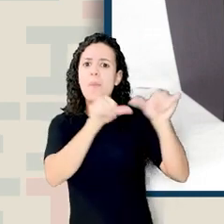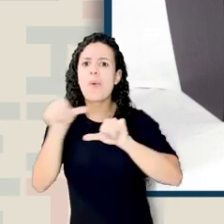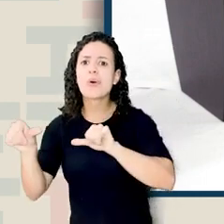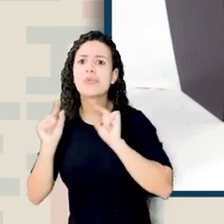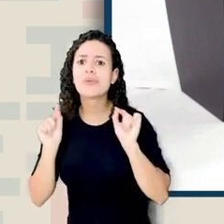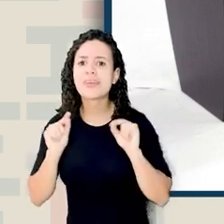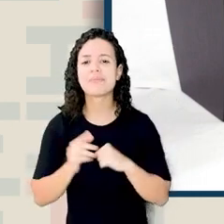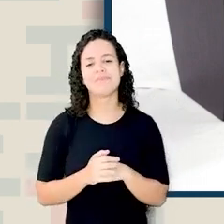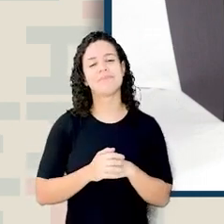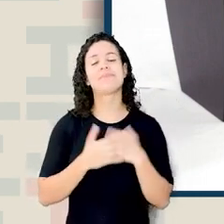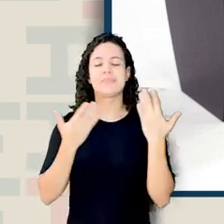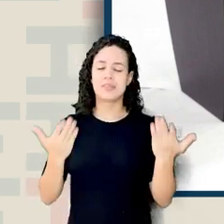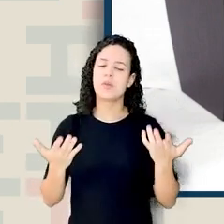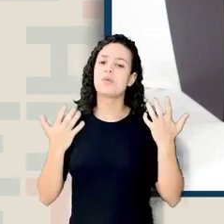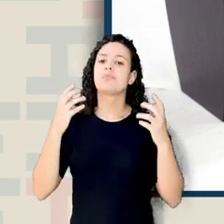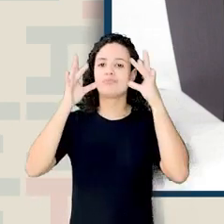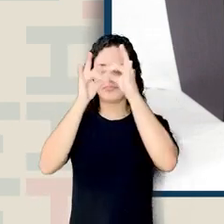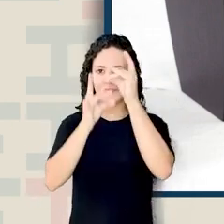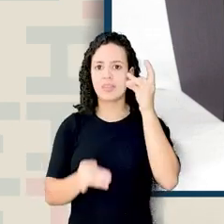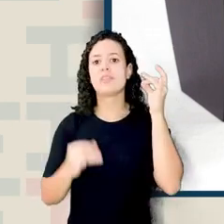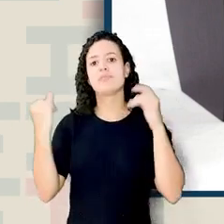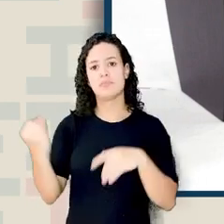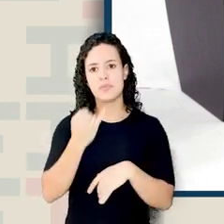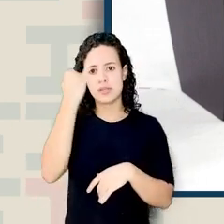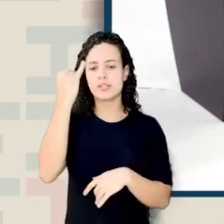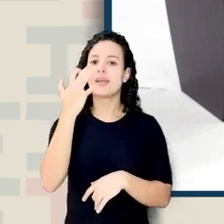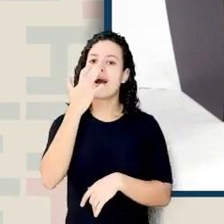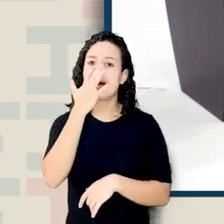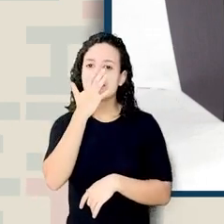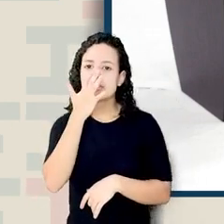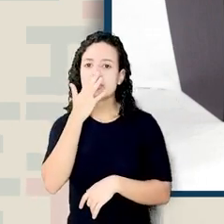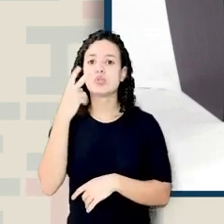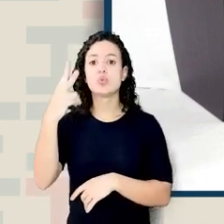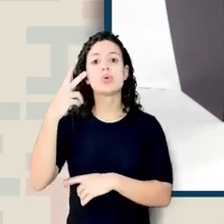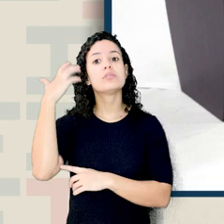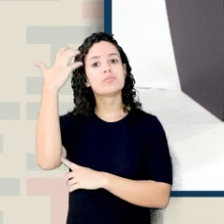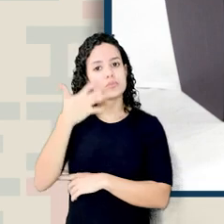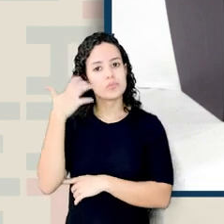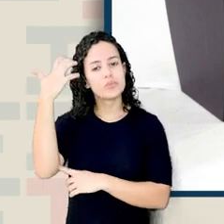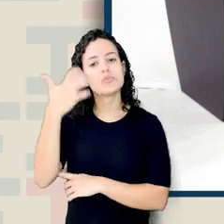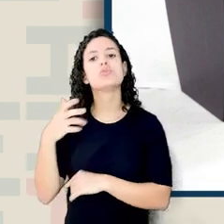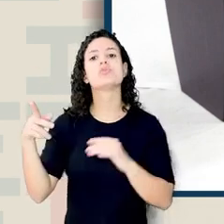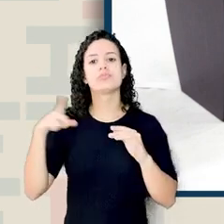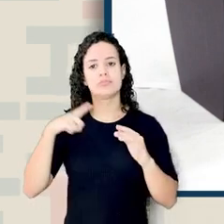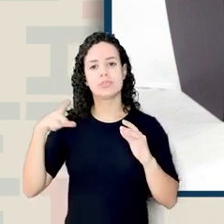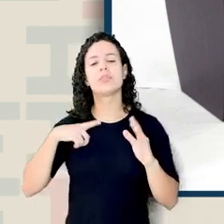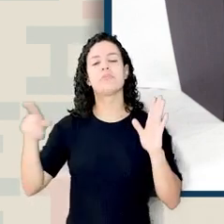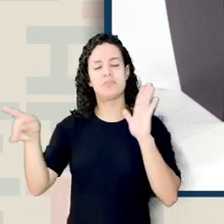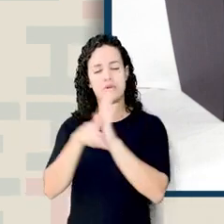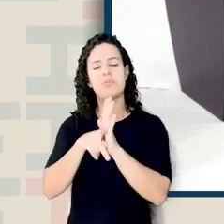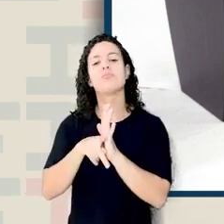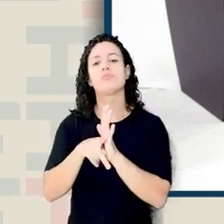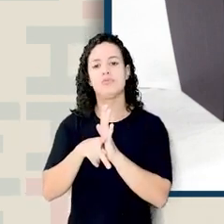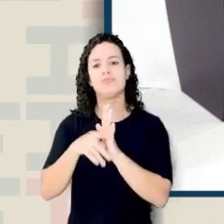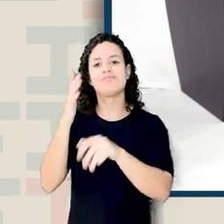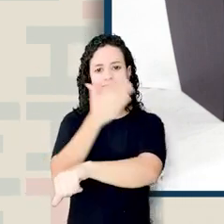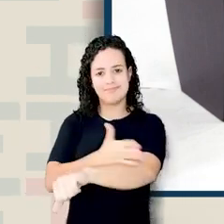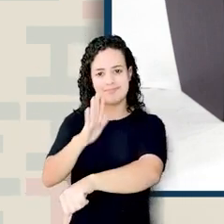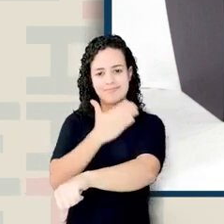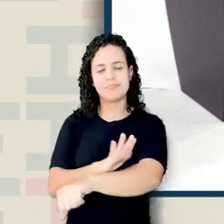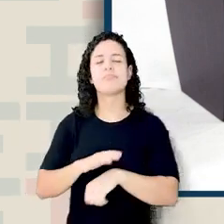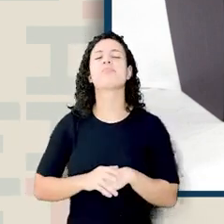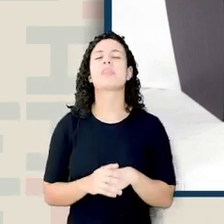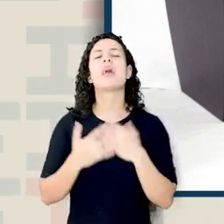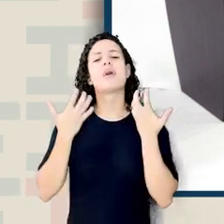também importante, antes da gente fazer a apreciação musical de 2 canções que trabalham com essa perspectiva, é mostrar para